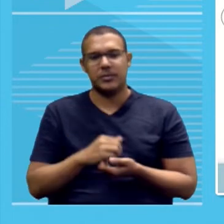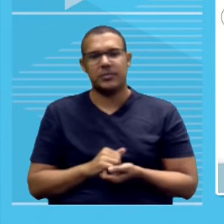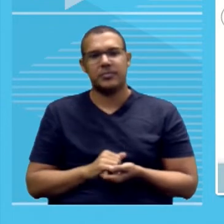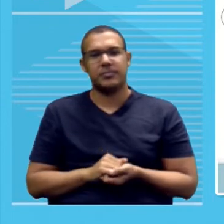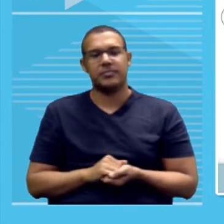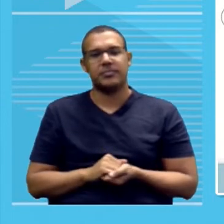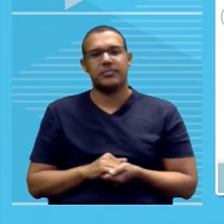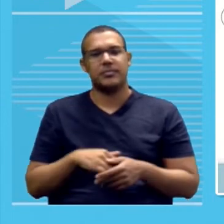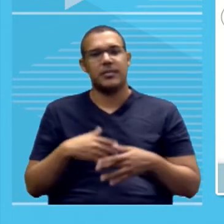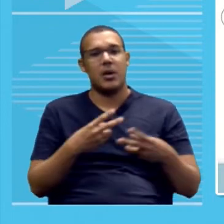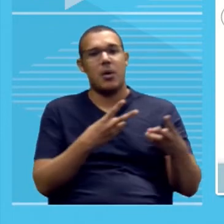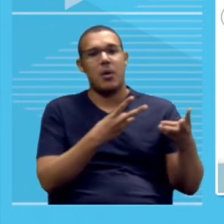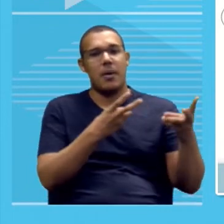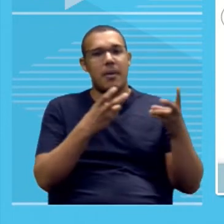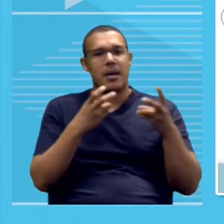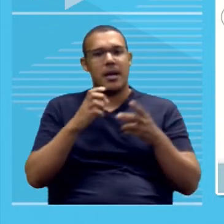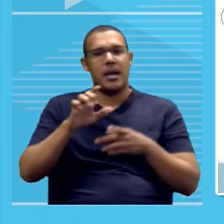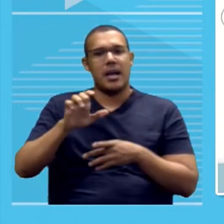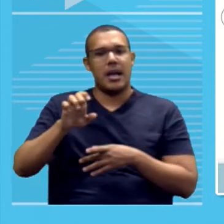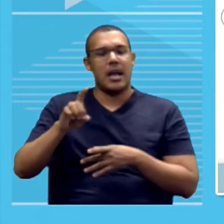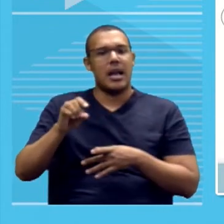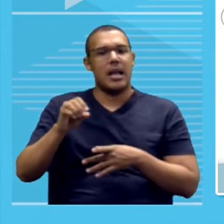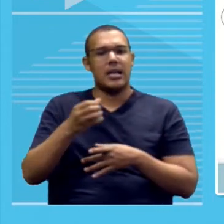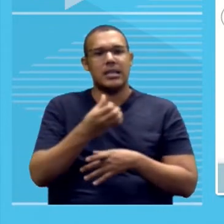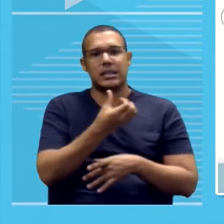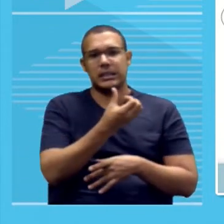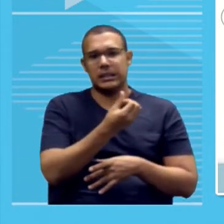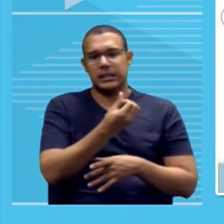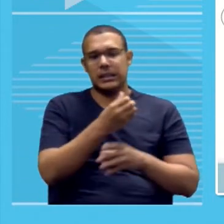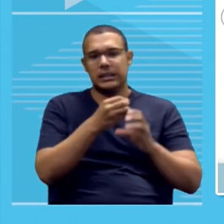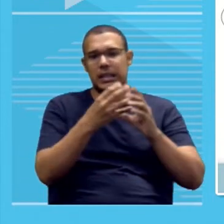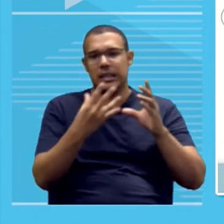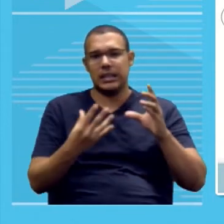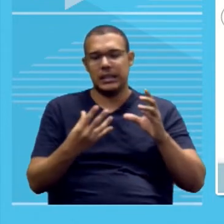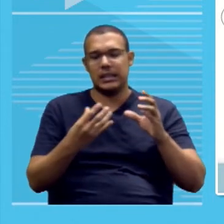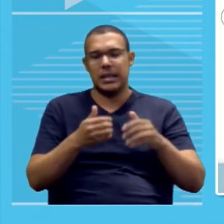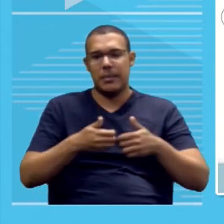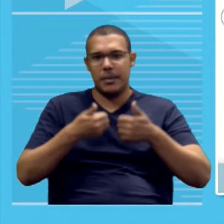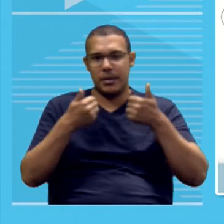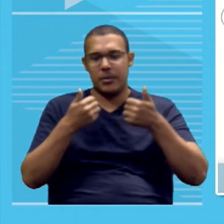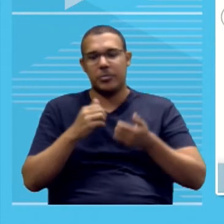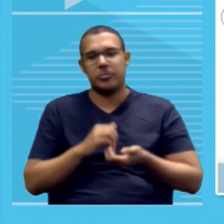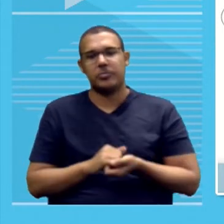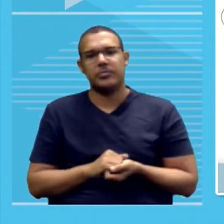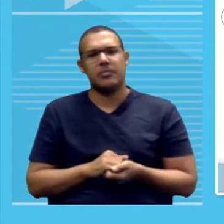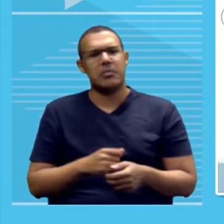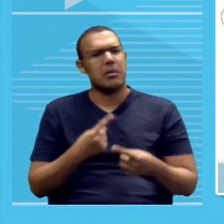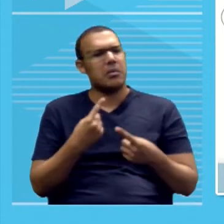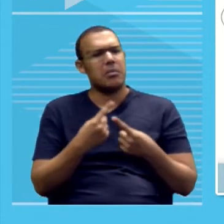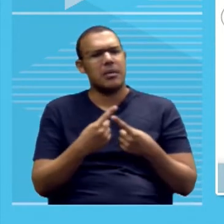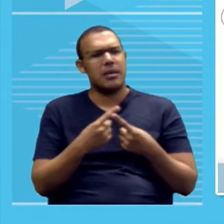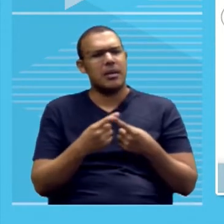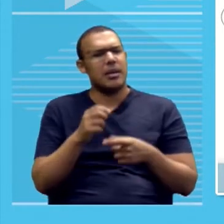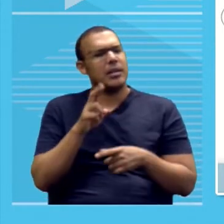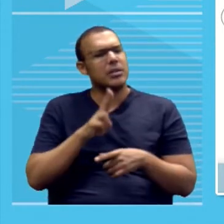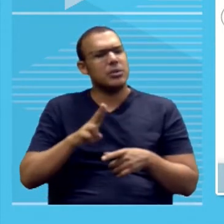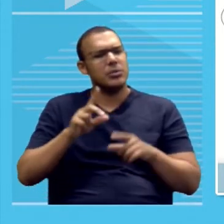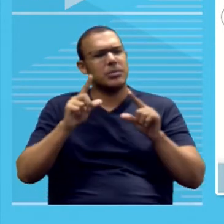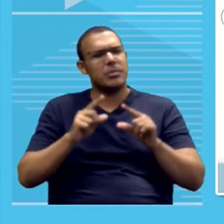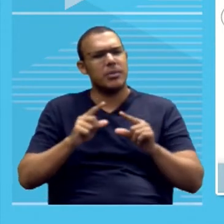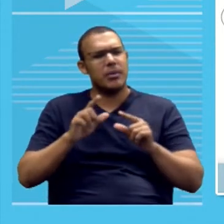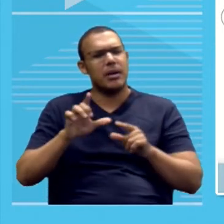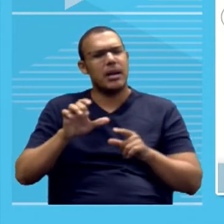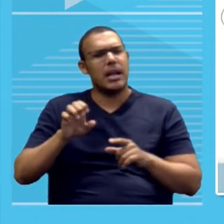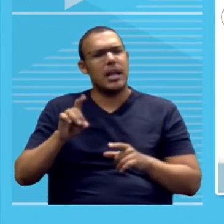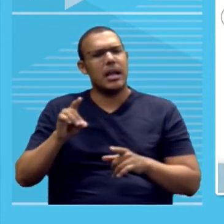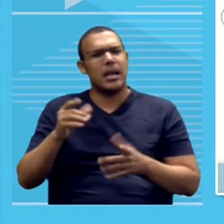percebam que a LED é melhor em 6 de 6 aspectos. Então, por que a gente usa tão pouco a LED? Por que a gente não usa